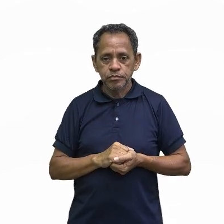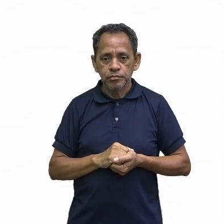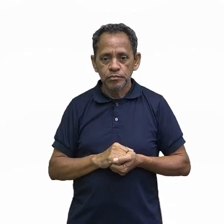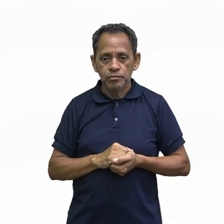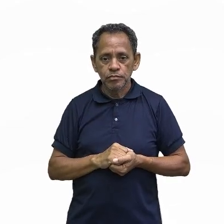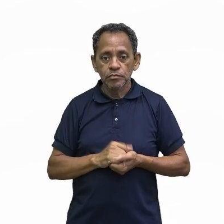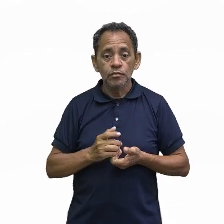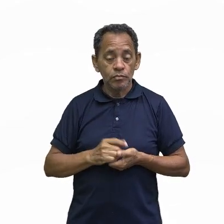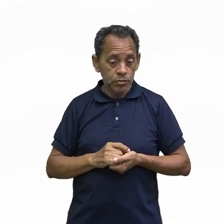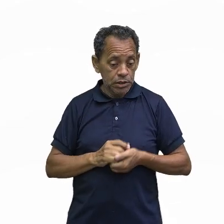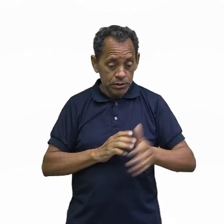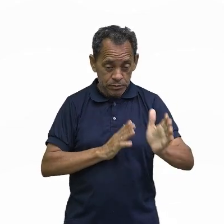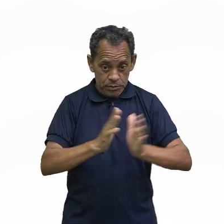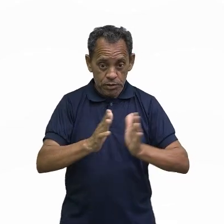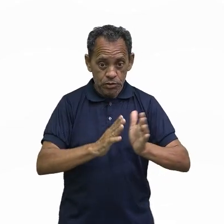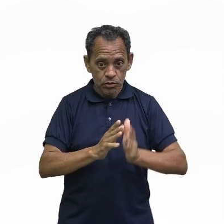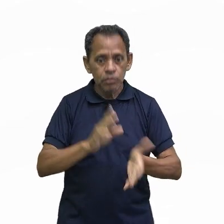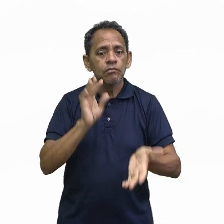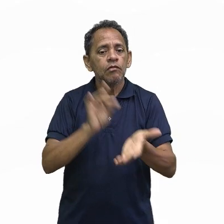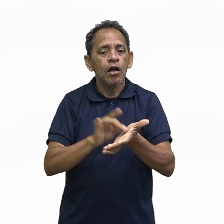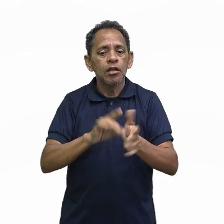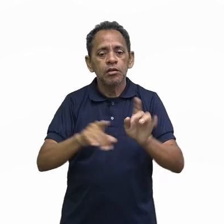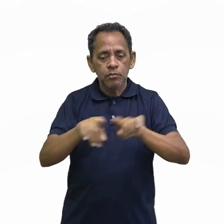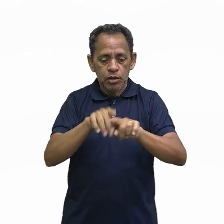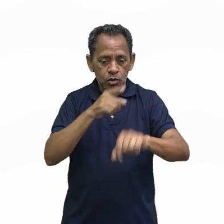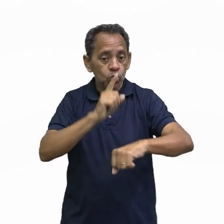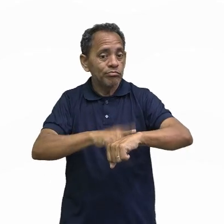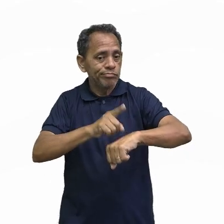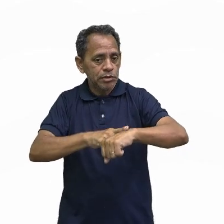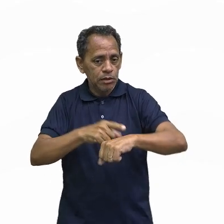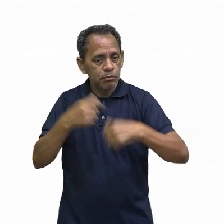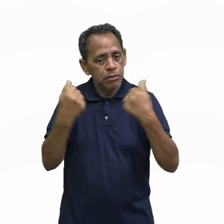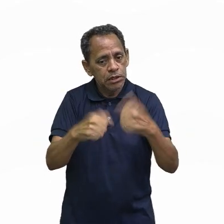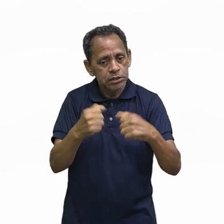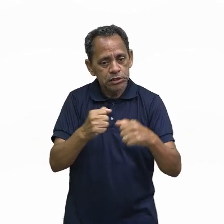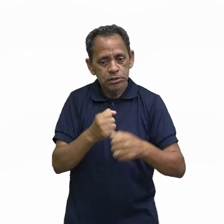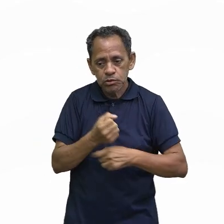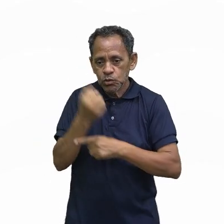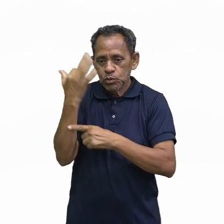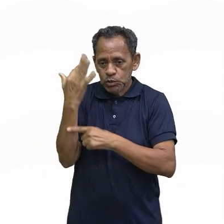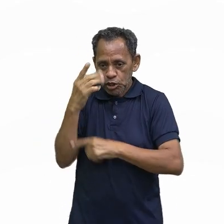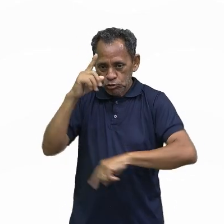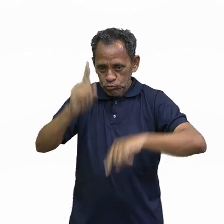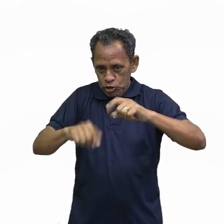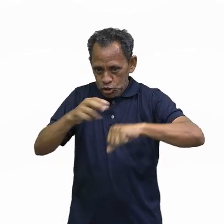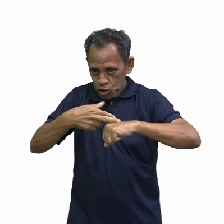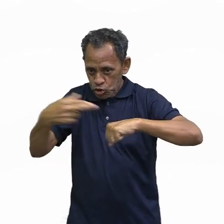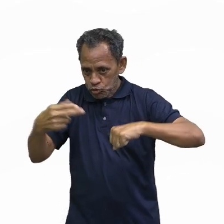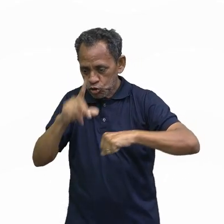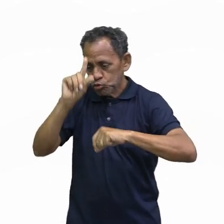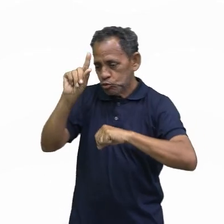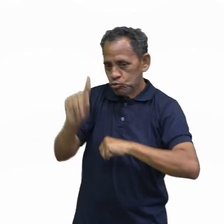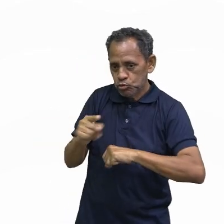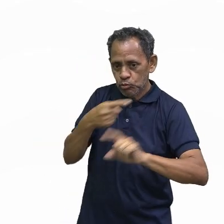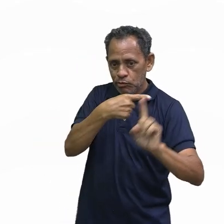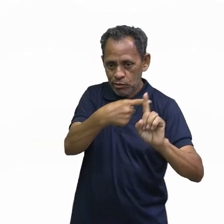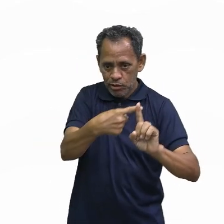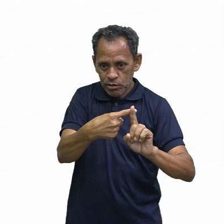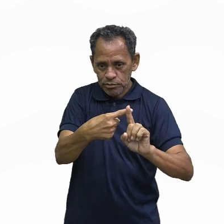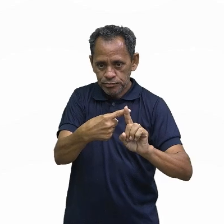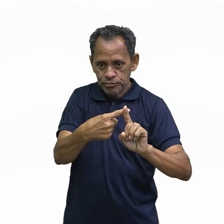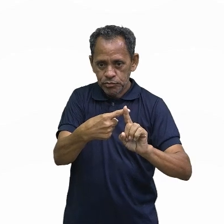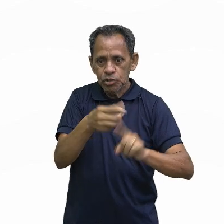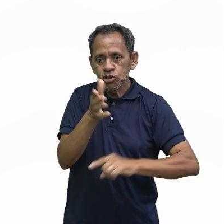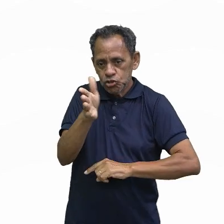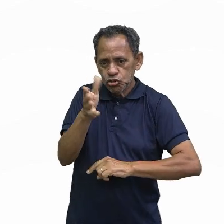A meia-vida é o tempo necessário para que a quantidade de um material radioativo ele diminua pela metade, né? Como eu já